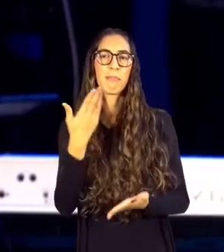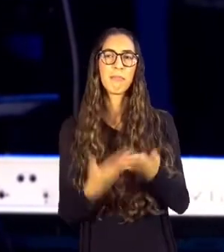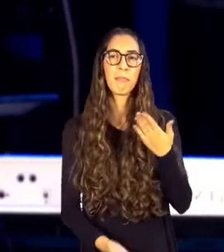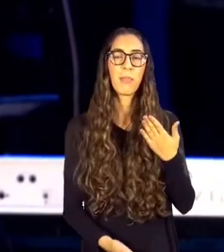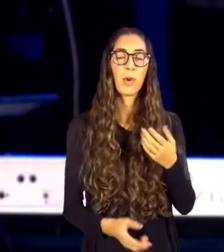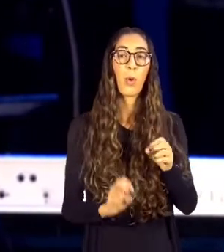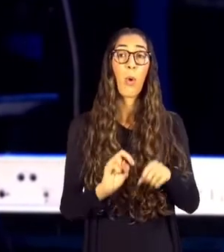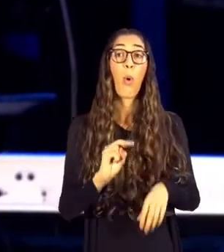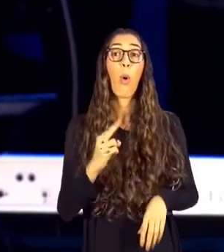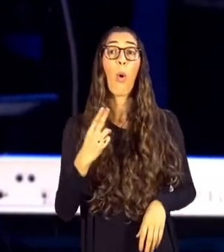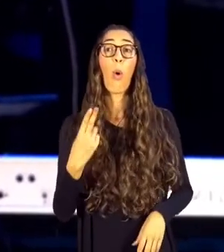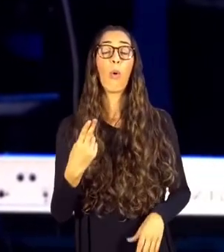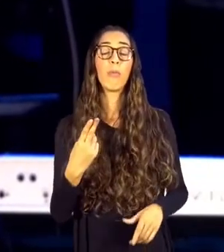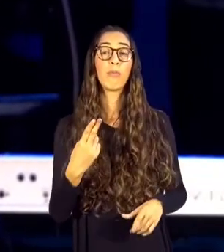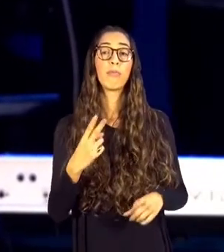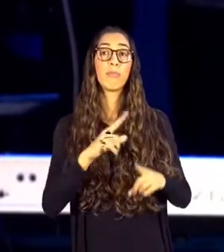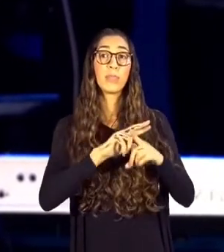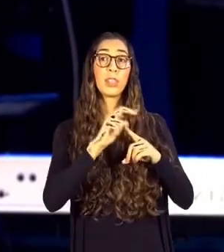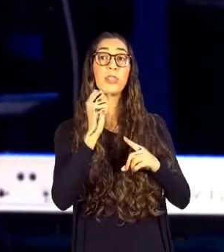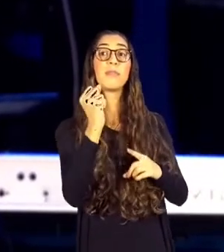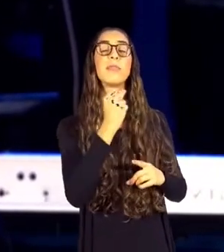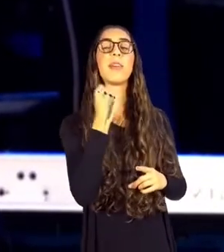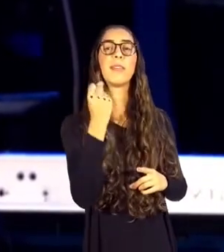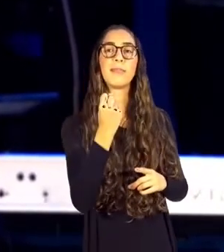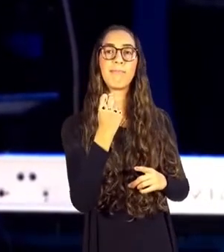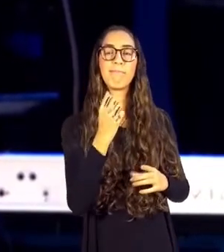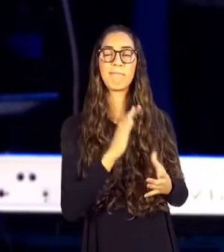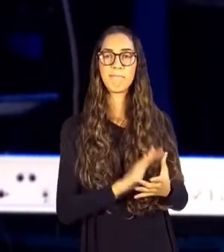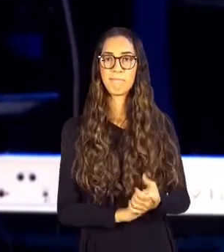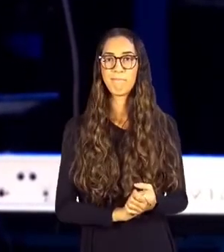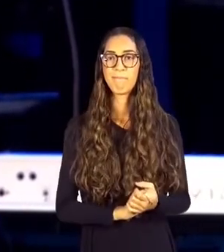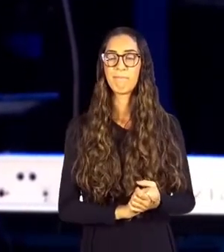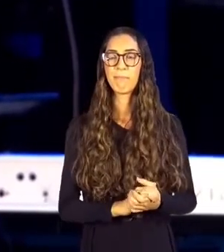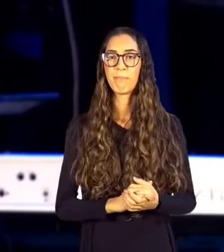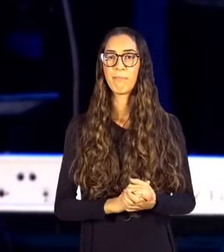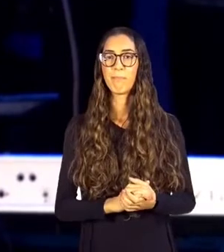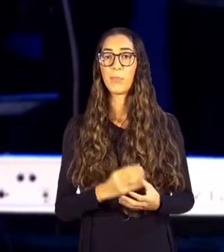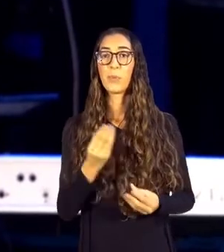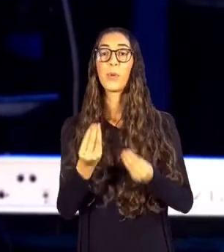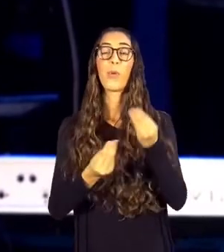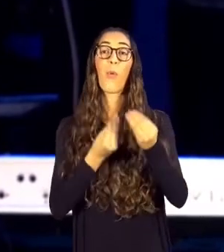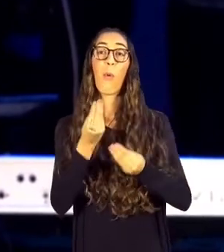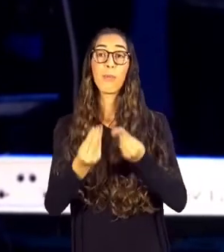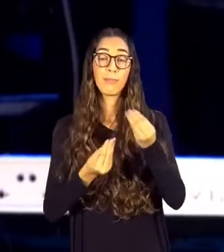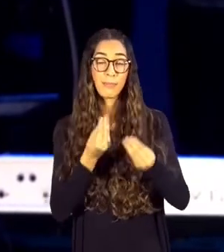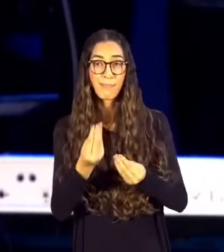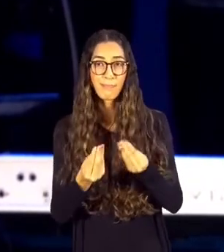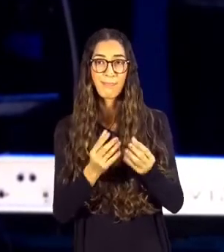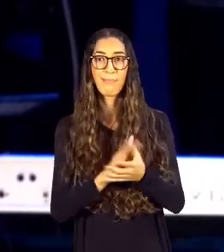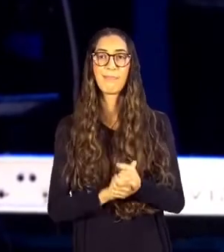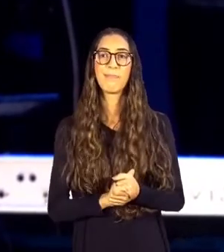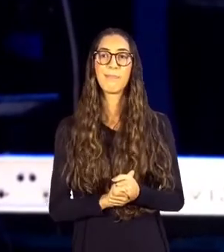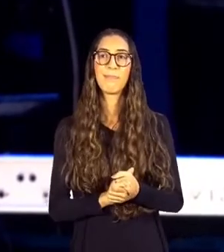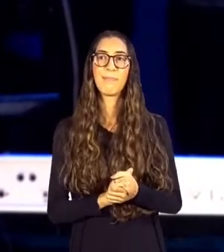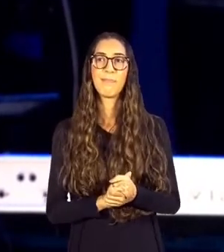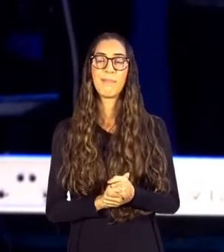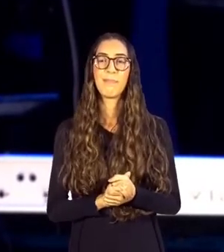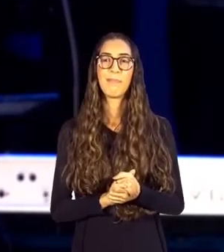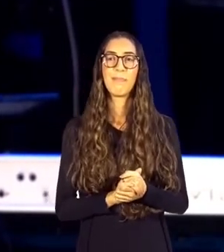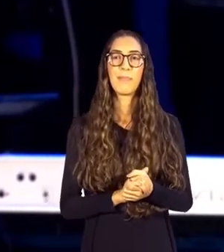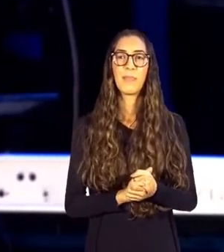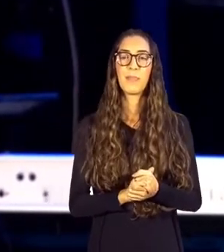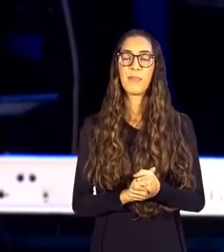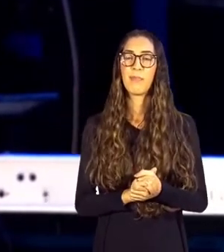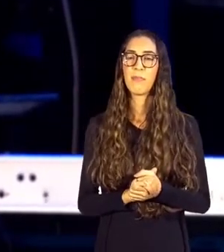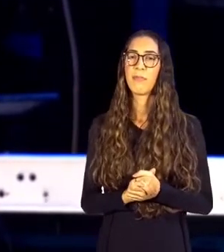pessoa fracassada? Uma mente de uma pessoa que tem muitas cicatrizes de pessoas que te machucaram durante